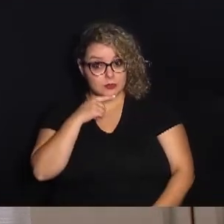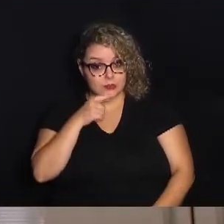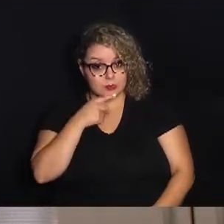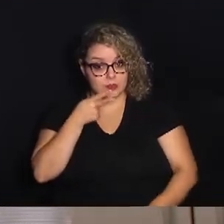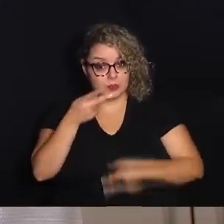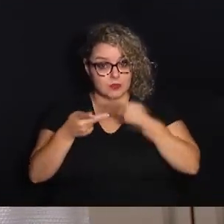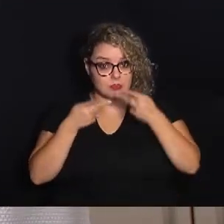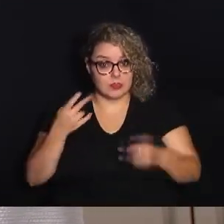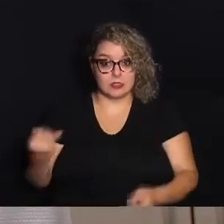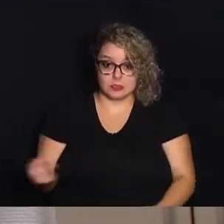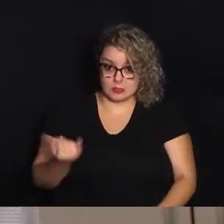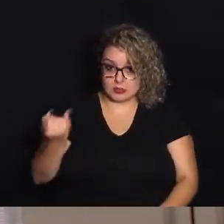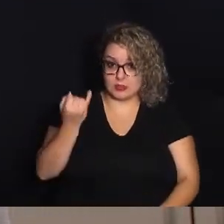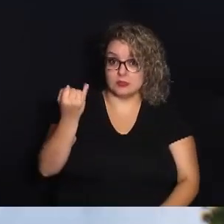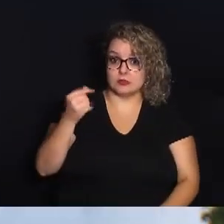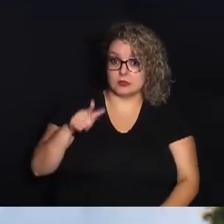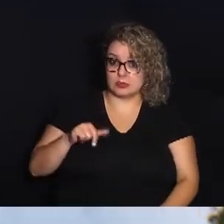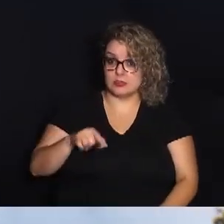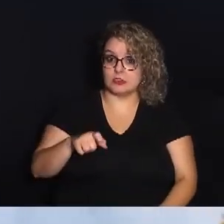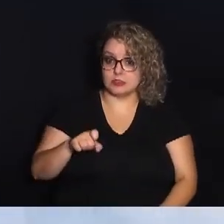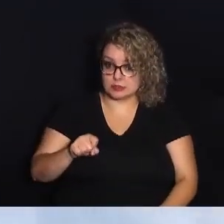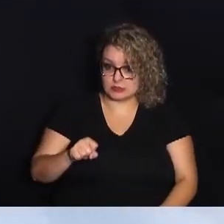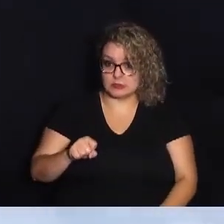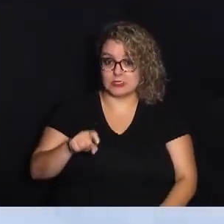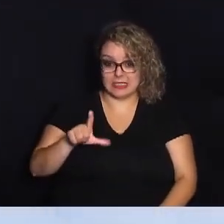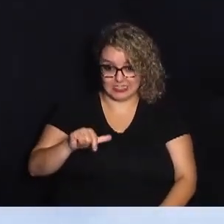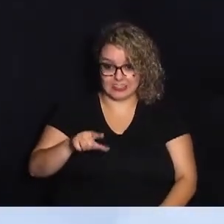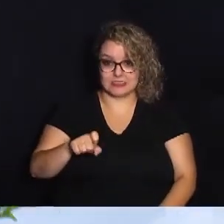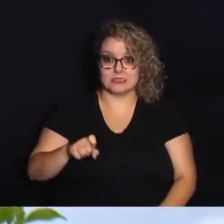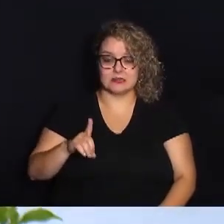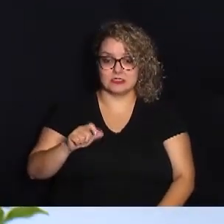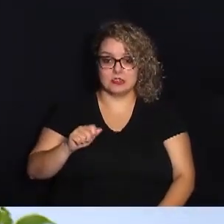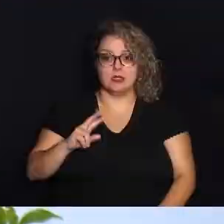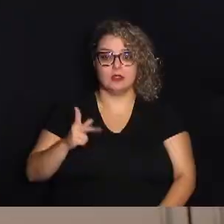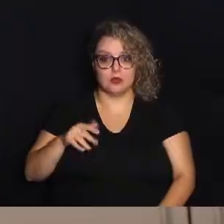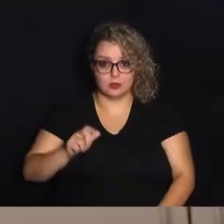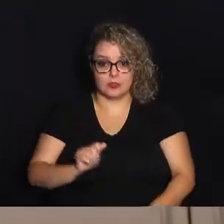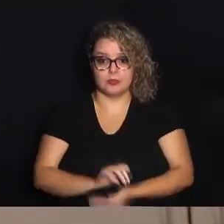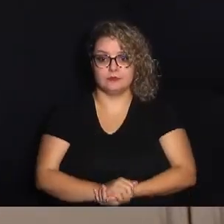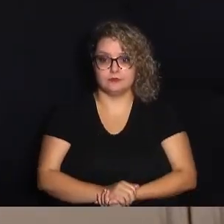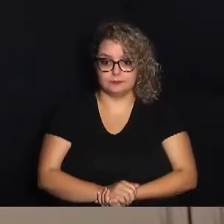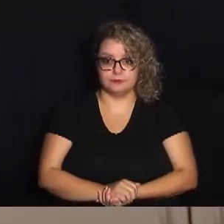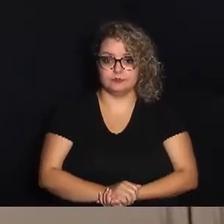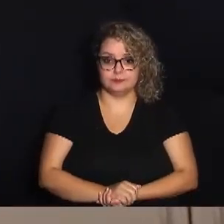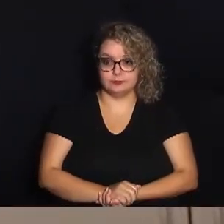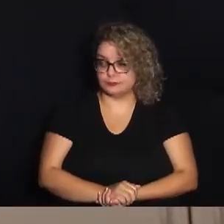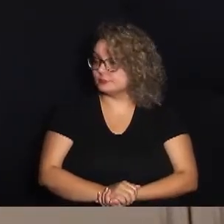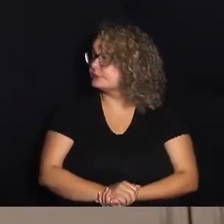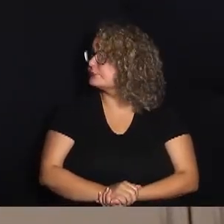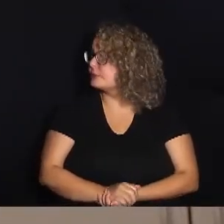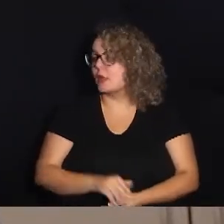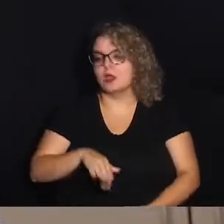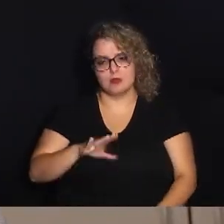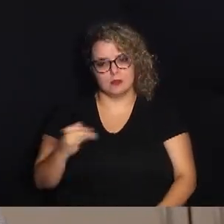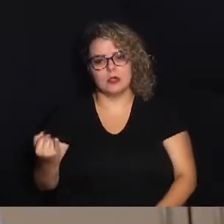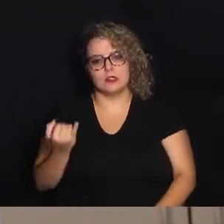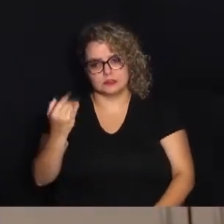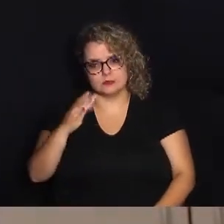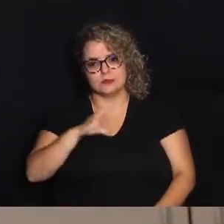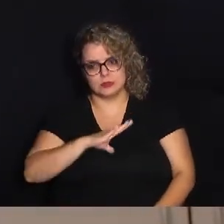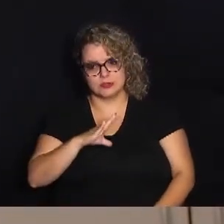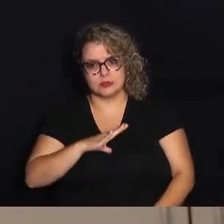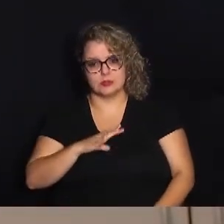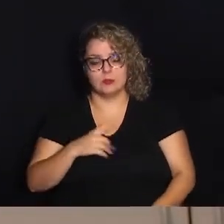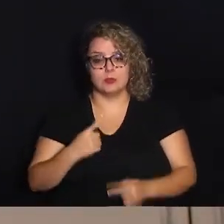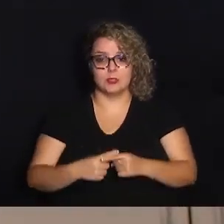magoga destaca a importância da Avenida liques da Cunha em Campinas ela é considerada uma das mais importantes da